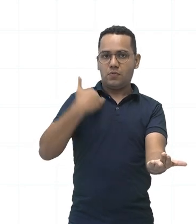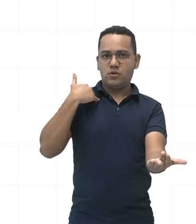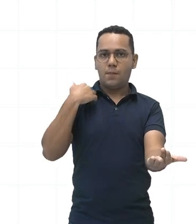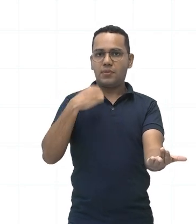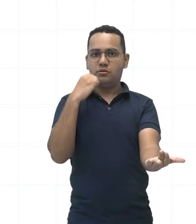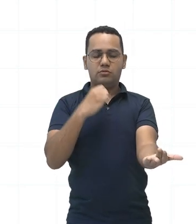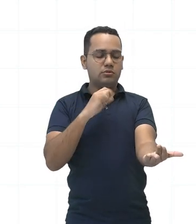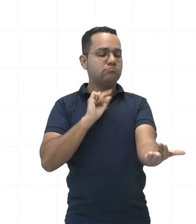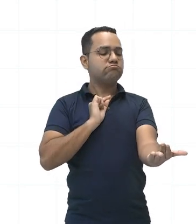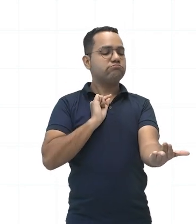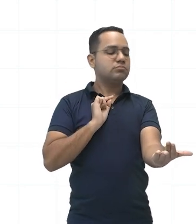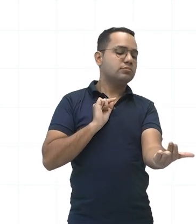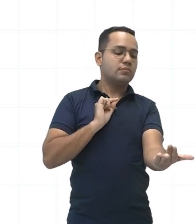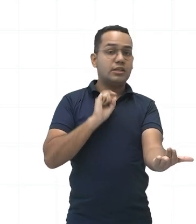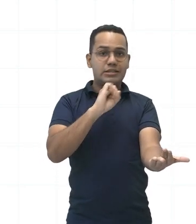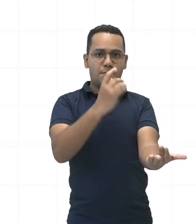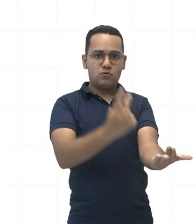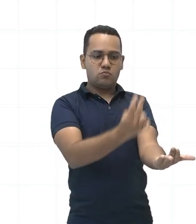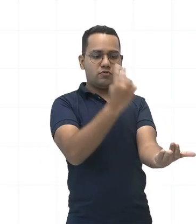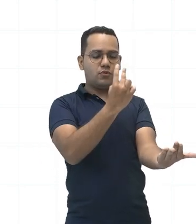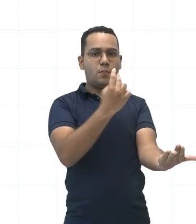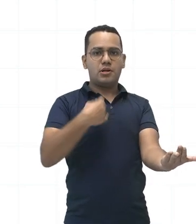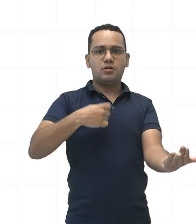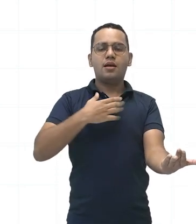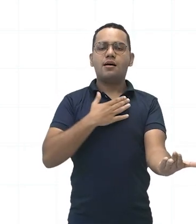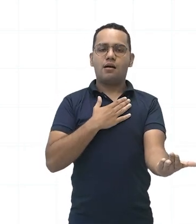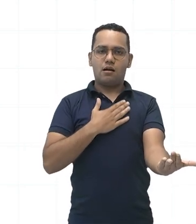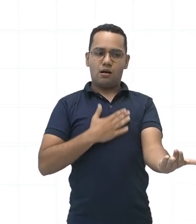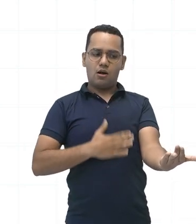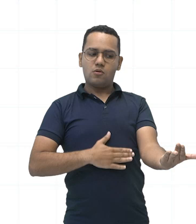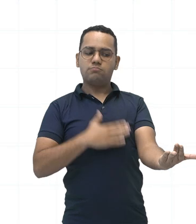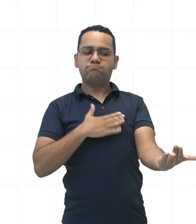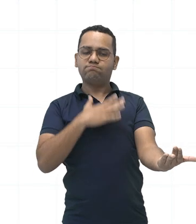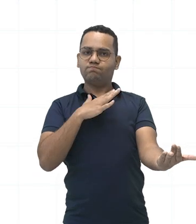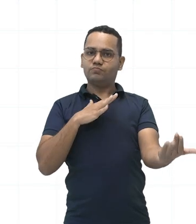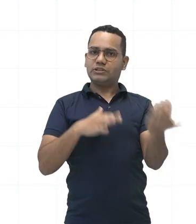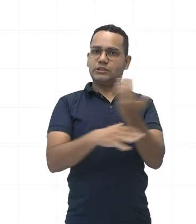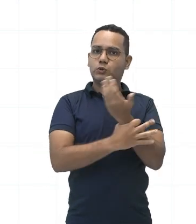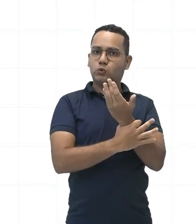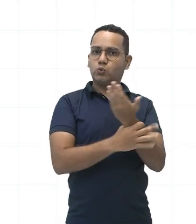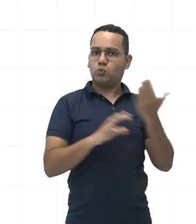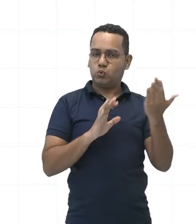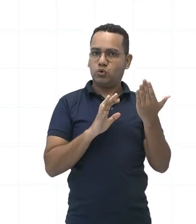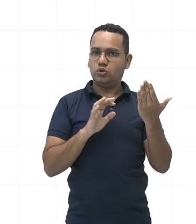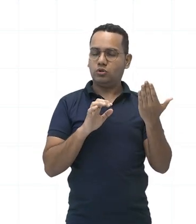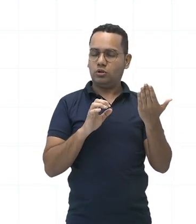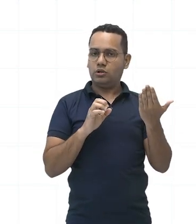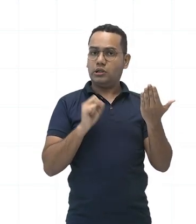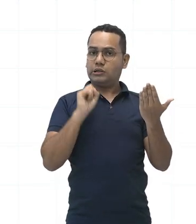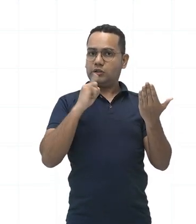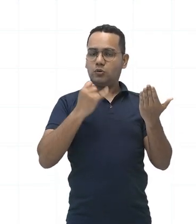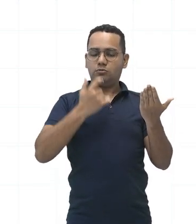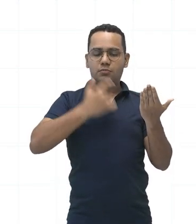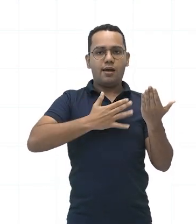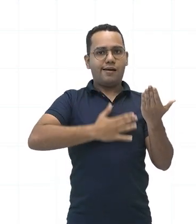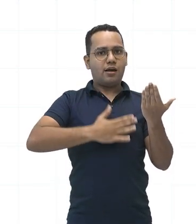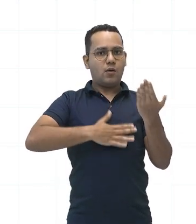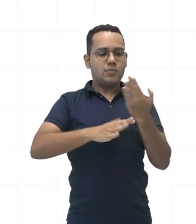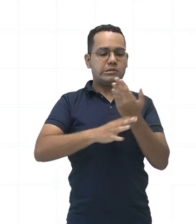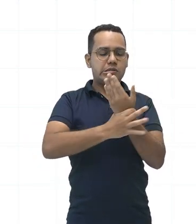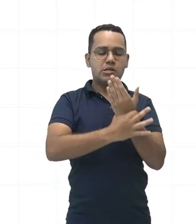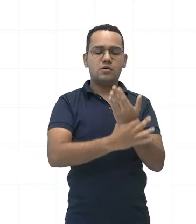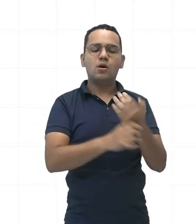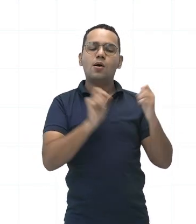você, além de transmitir essa calma para esse indivíduo, você também vai conseguir tomar melhores decisões ali na hora